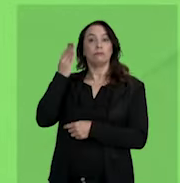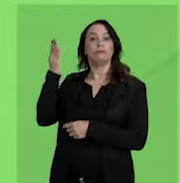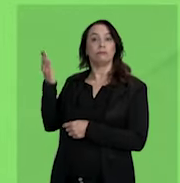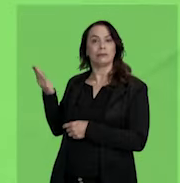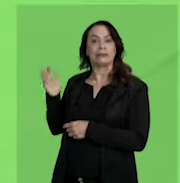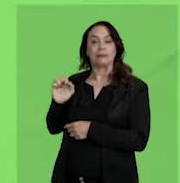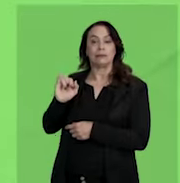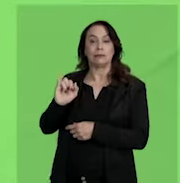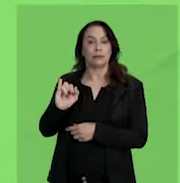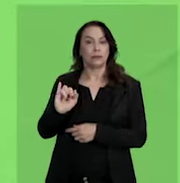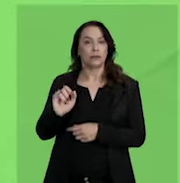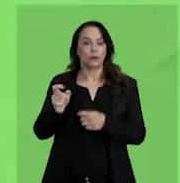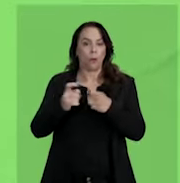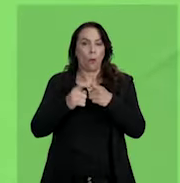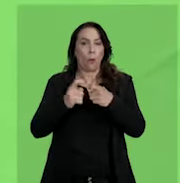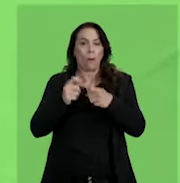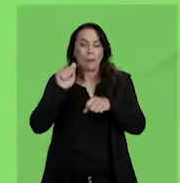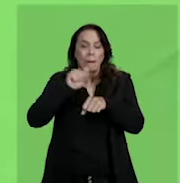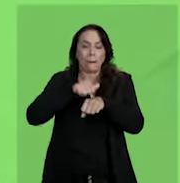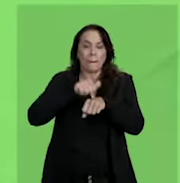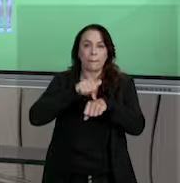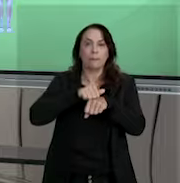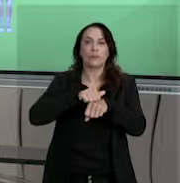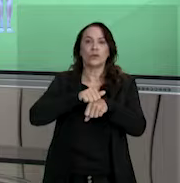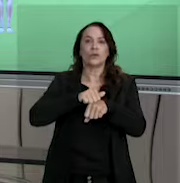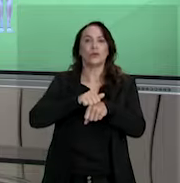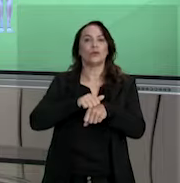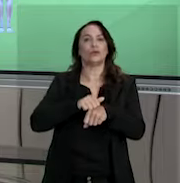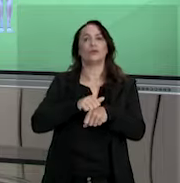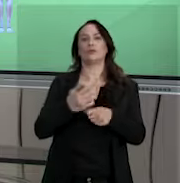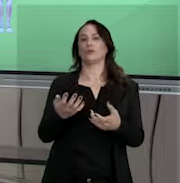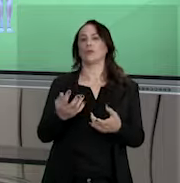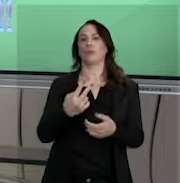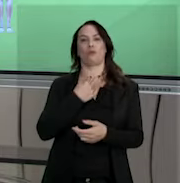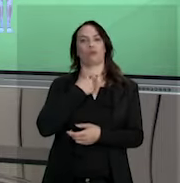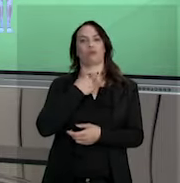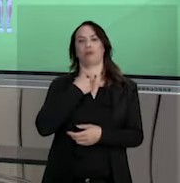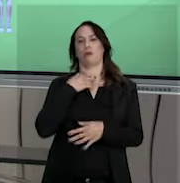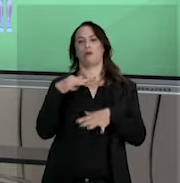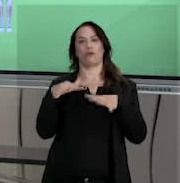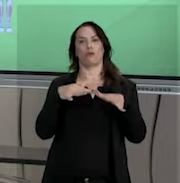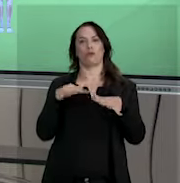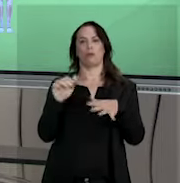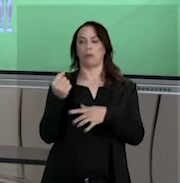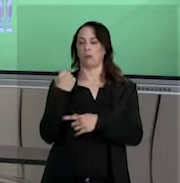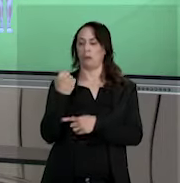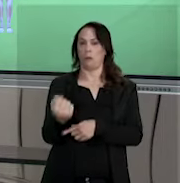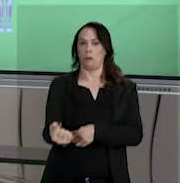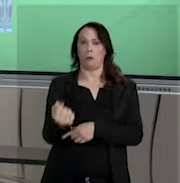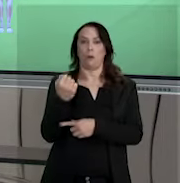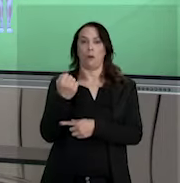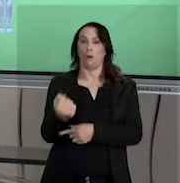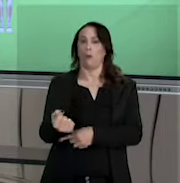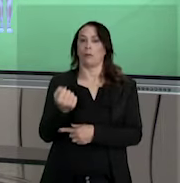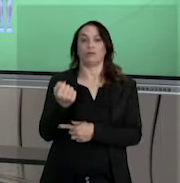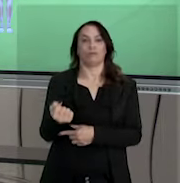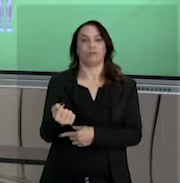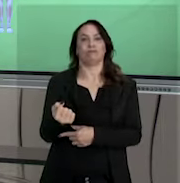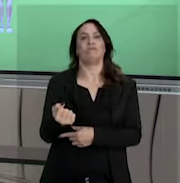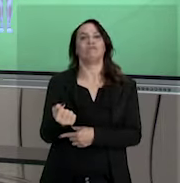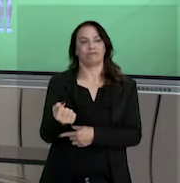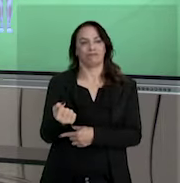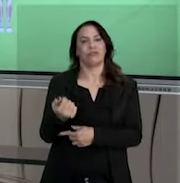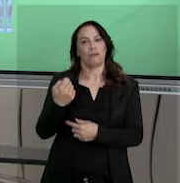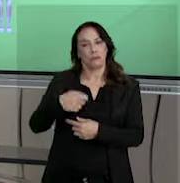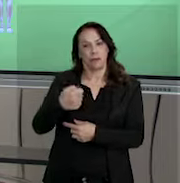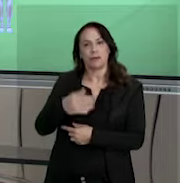osso rígido, não permitiria aquele movimento. Aquele movimento que a professora fez da articulação não existiria se